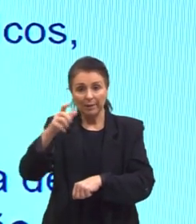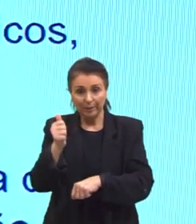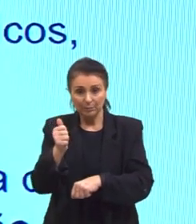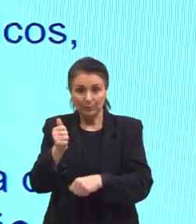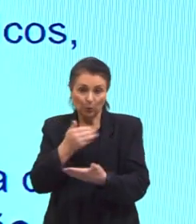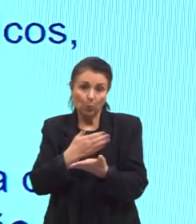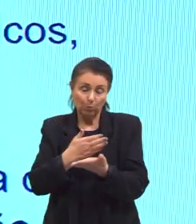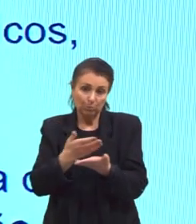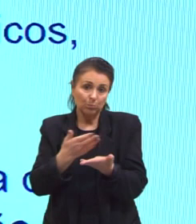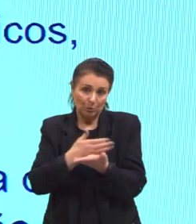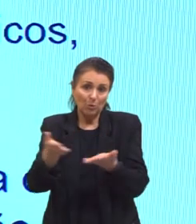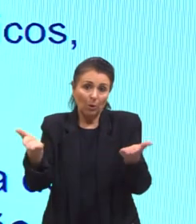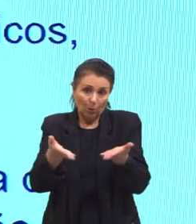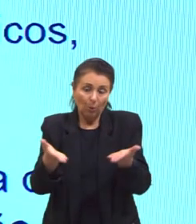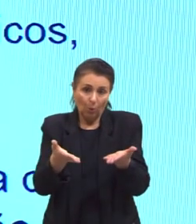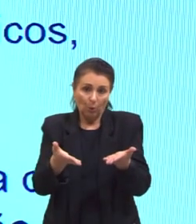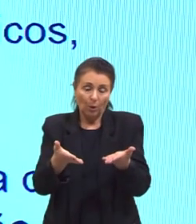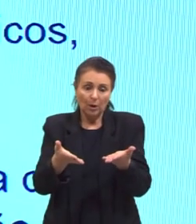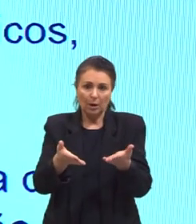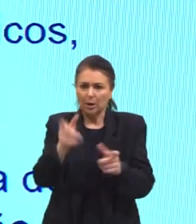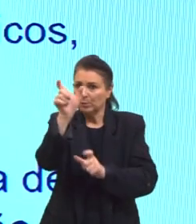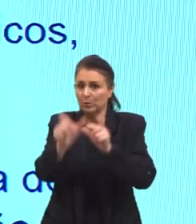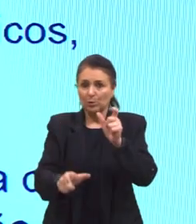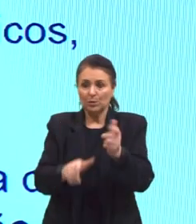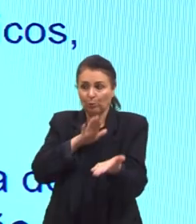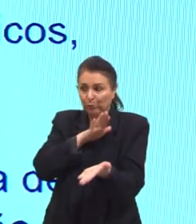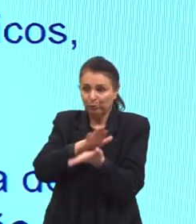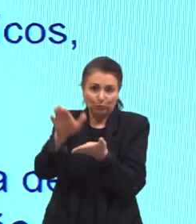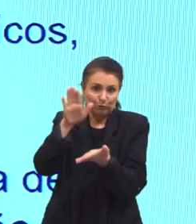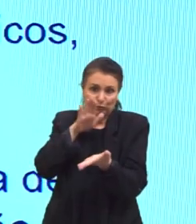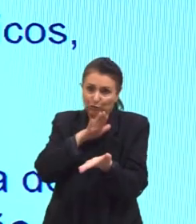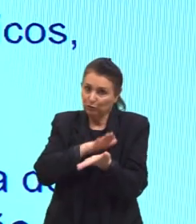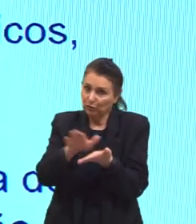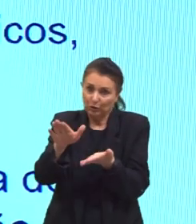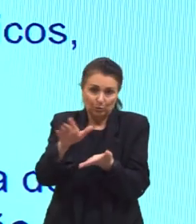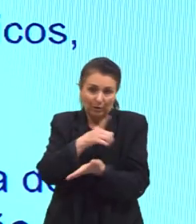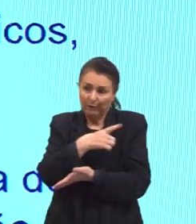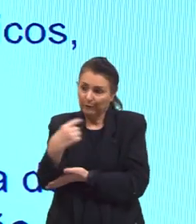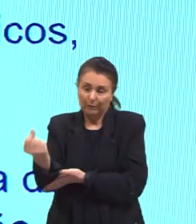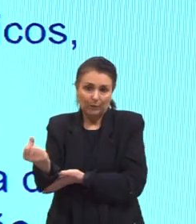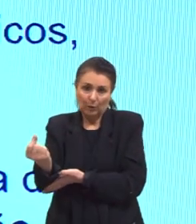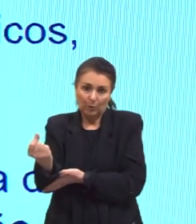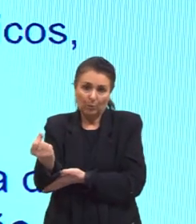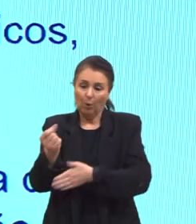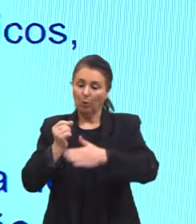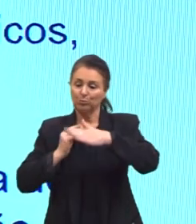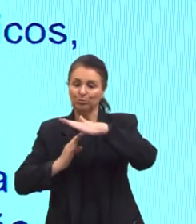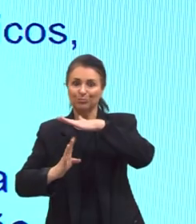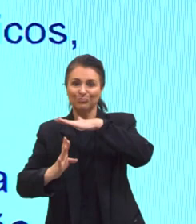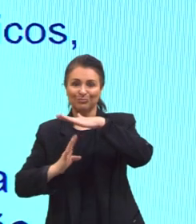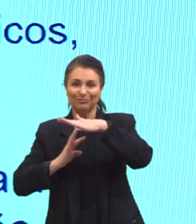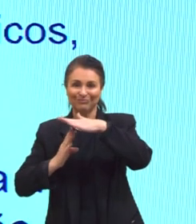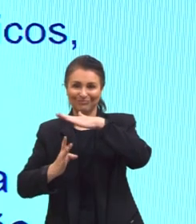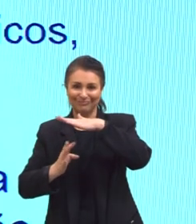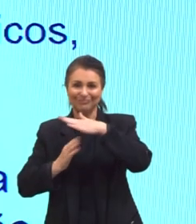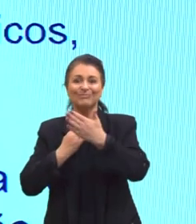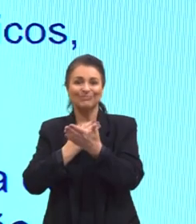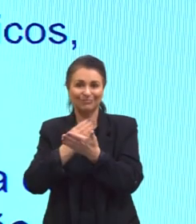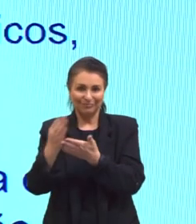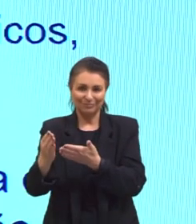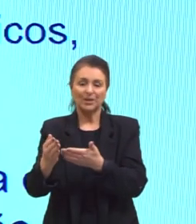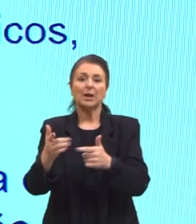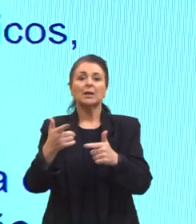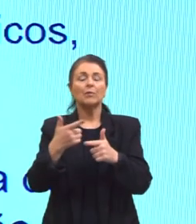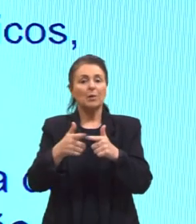outras coisas né caminho da pé Esse é o último né a última forma né de que a gente tem ele já teve os